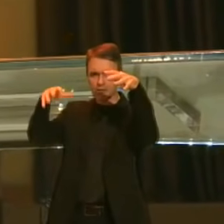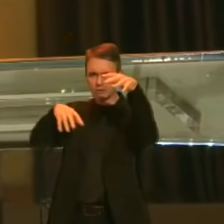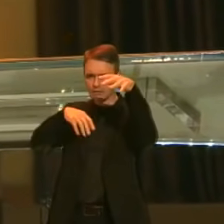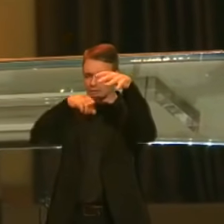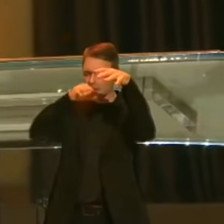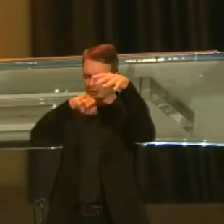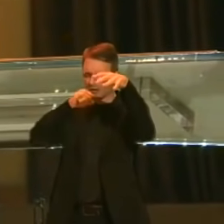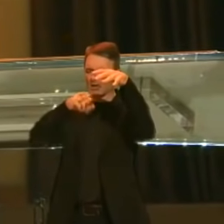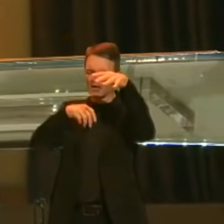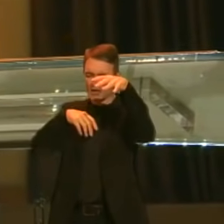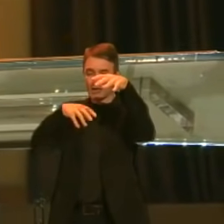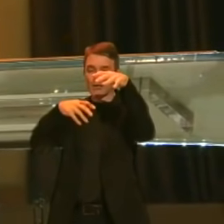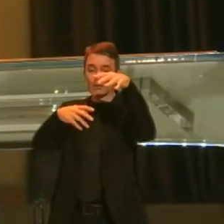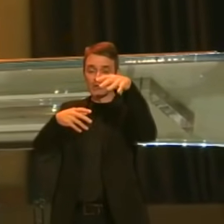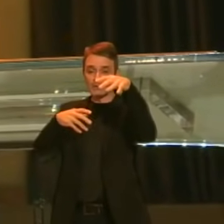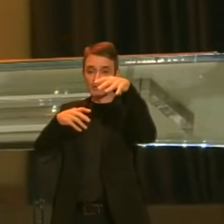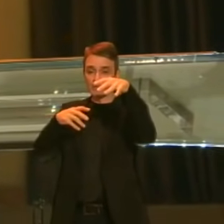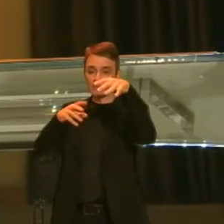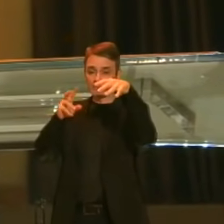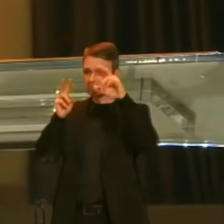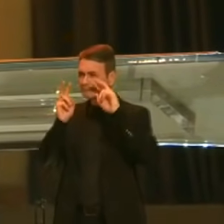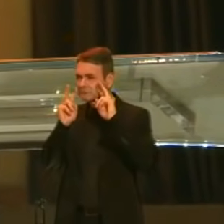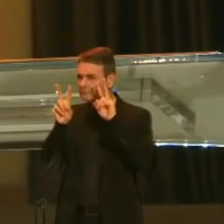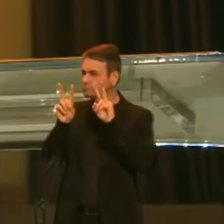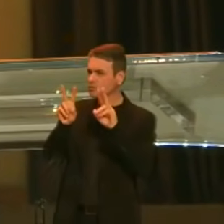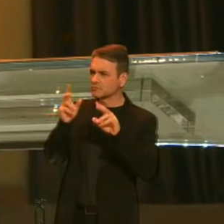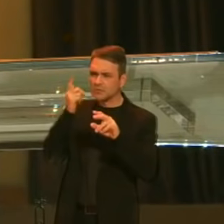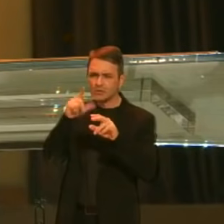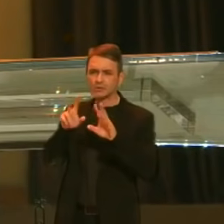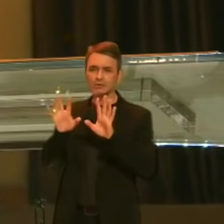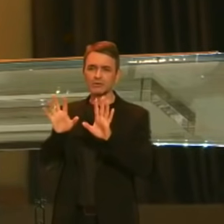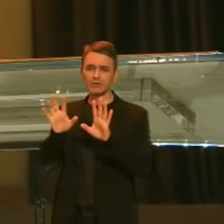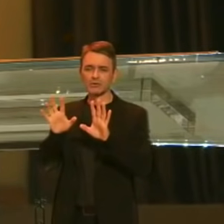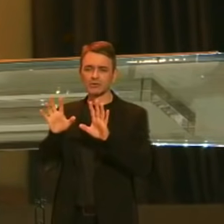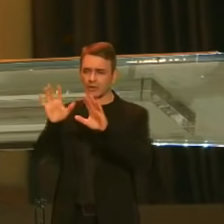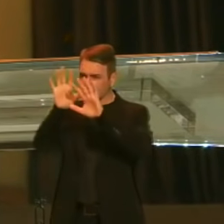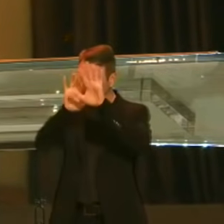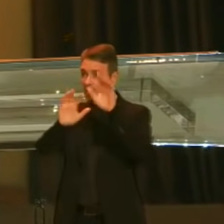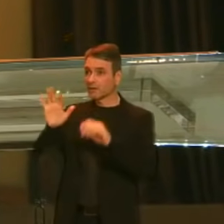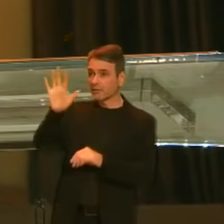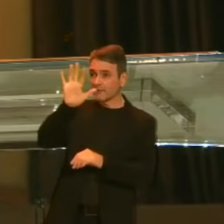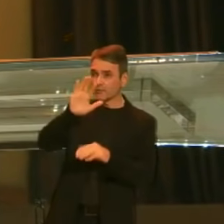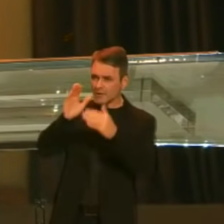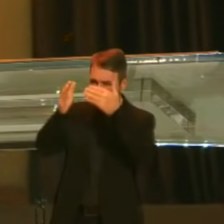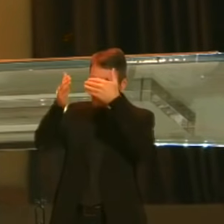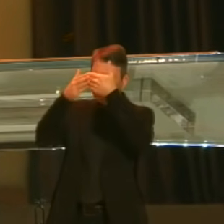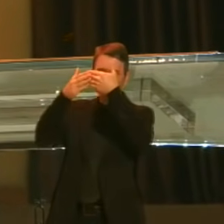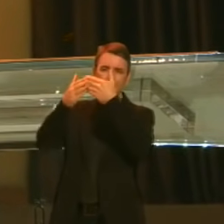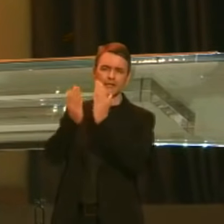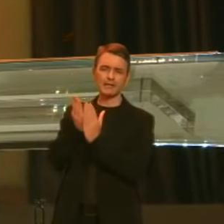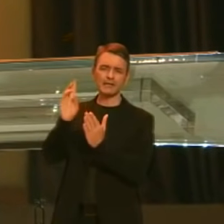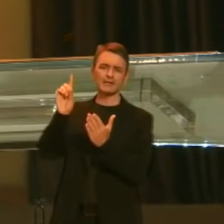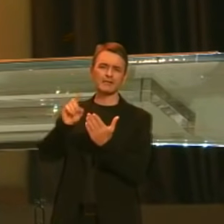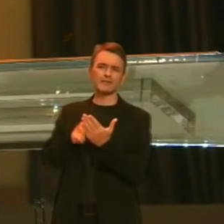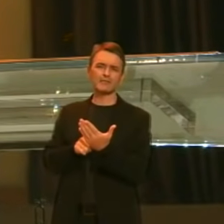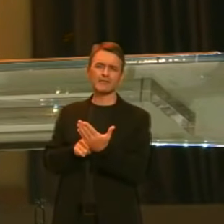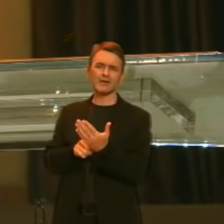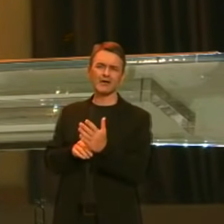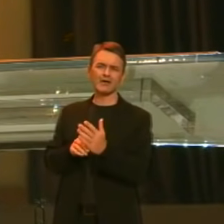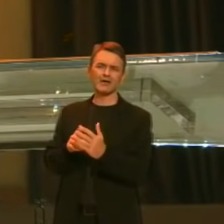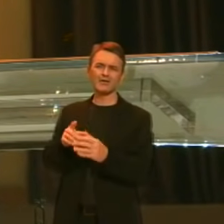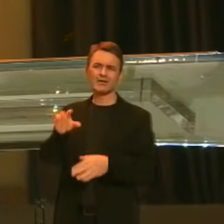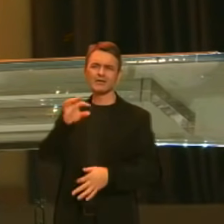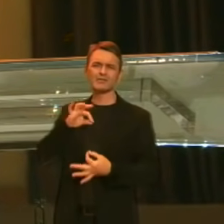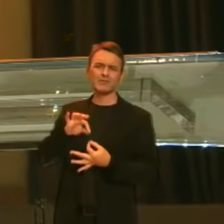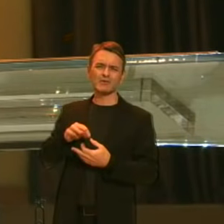respirando a fumaça, você não enxerga mais nada, é uma figura de cegueira espiritual. E tem